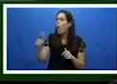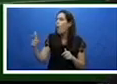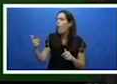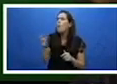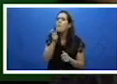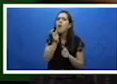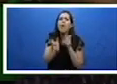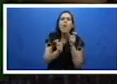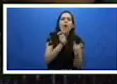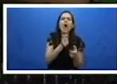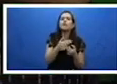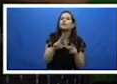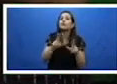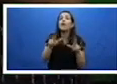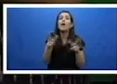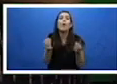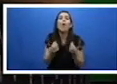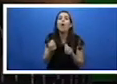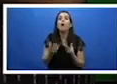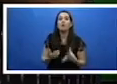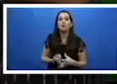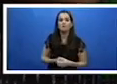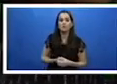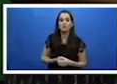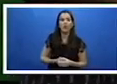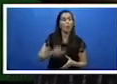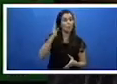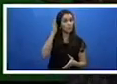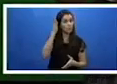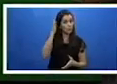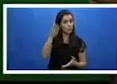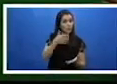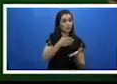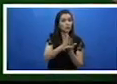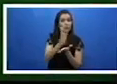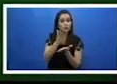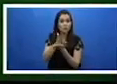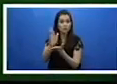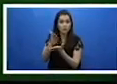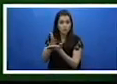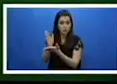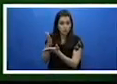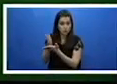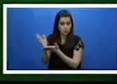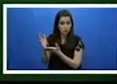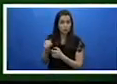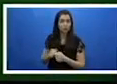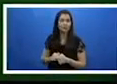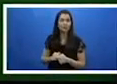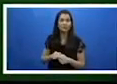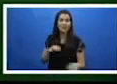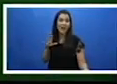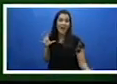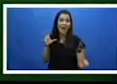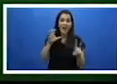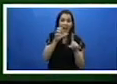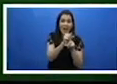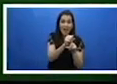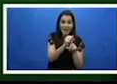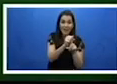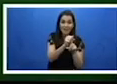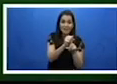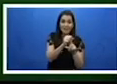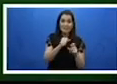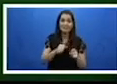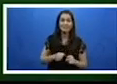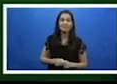outras palavras? O burro dividiu, repartiu, dividiu o